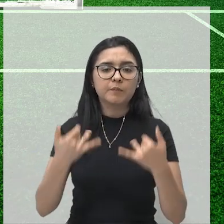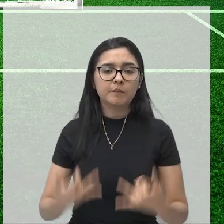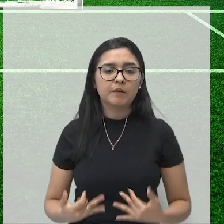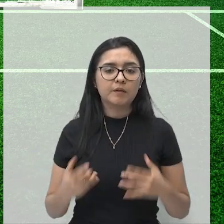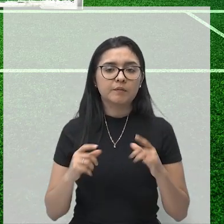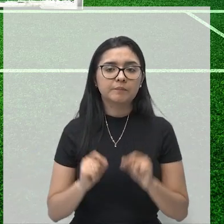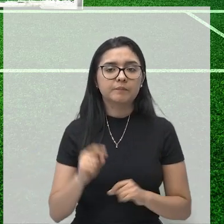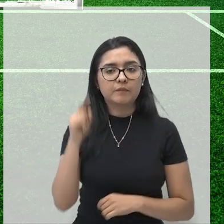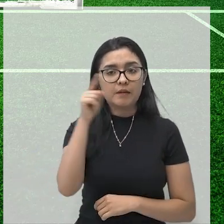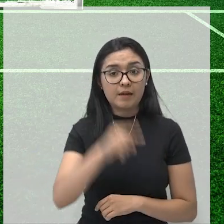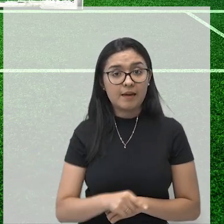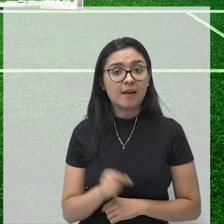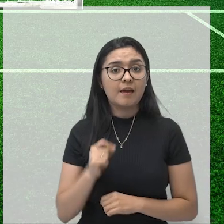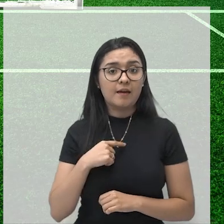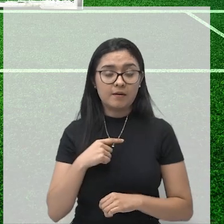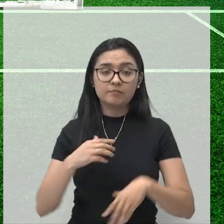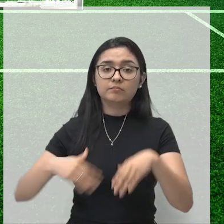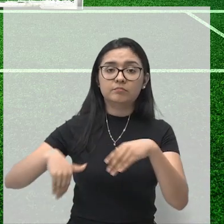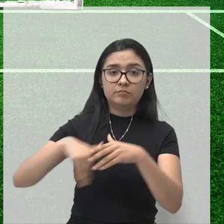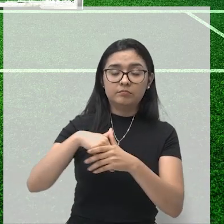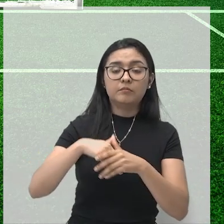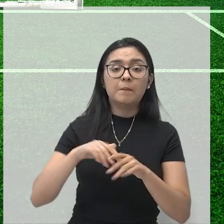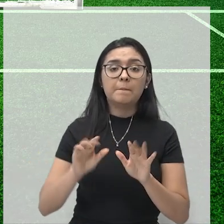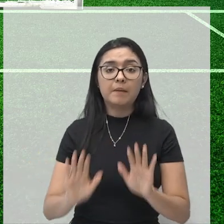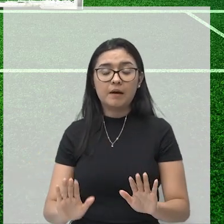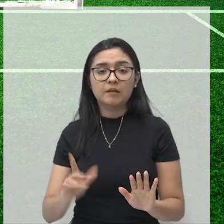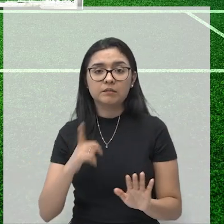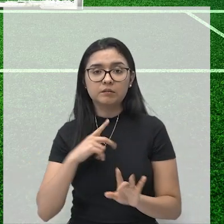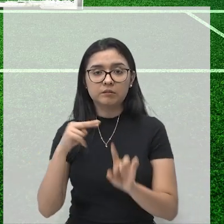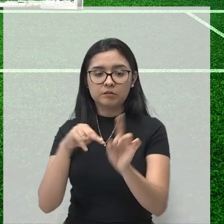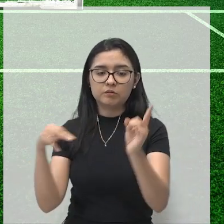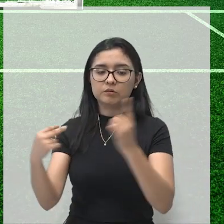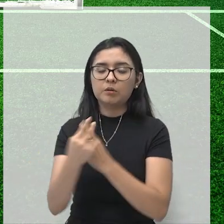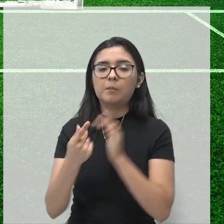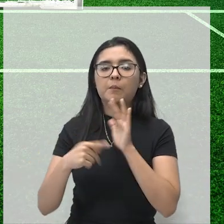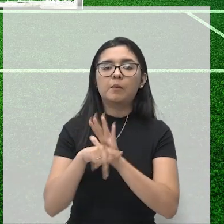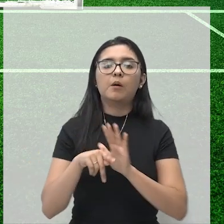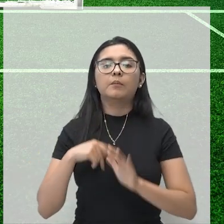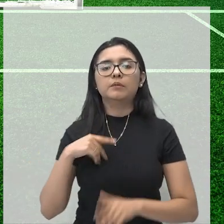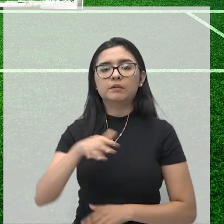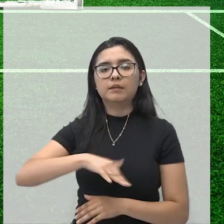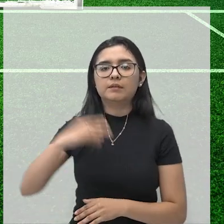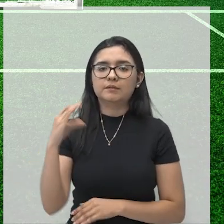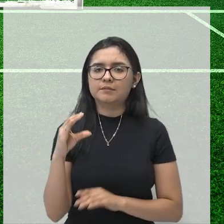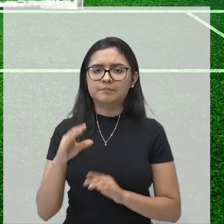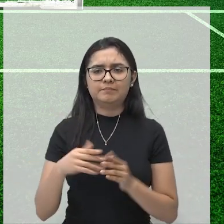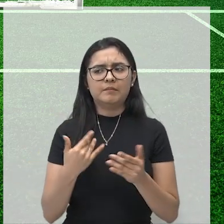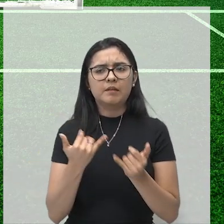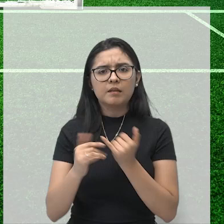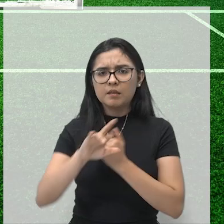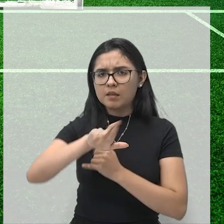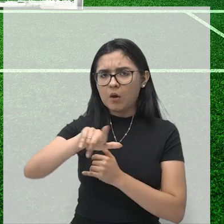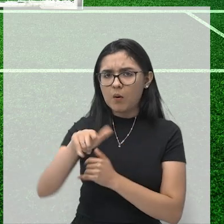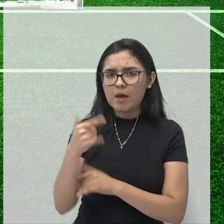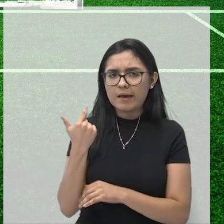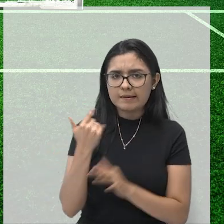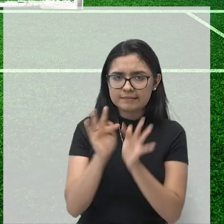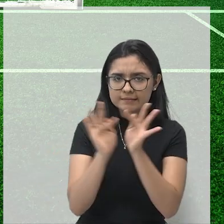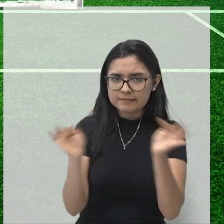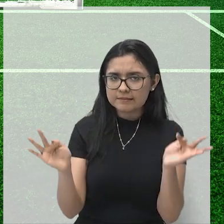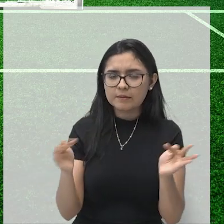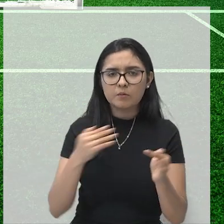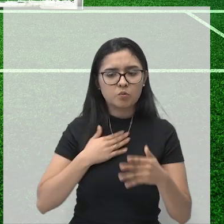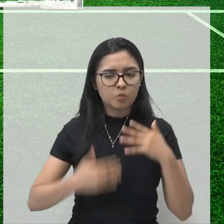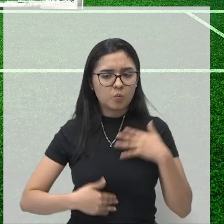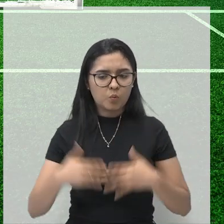Isso aí é uma partida de futebol. Mas, ao olhar da ciência, Não parece ser tão simples, né? Nosso corpo